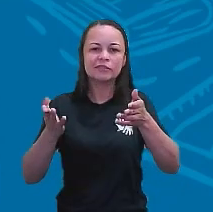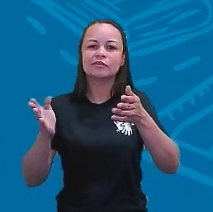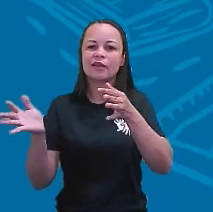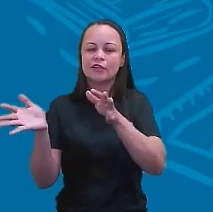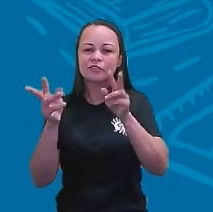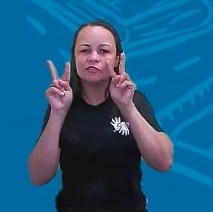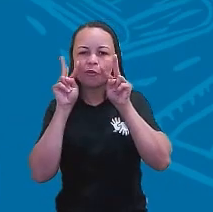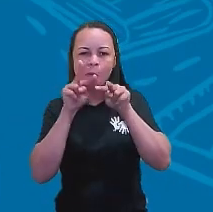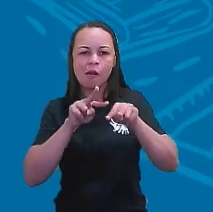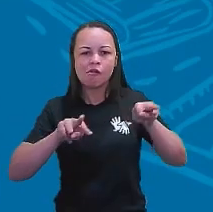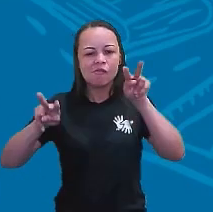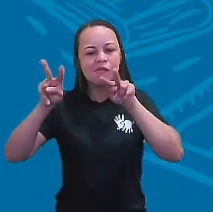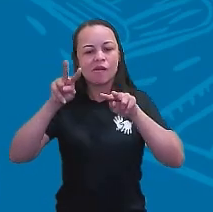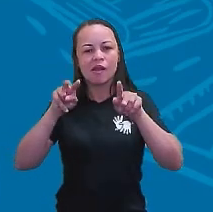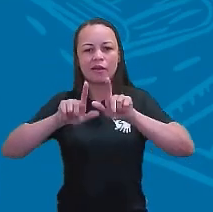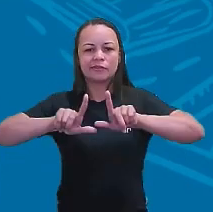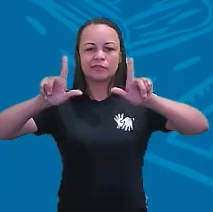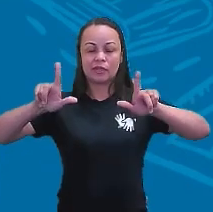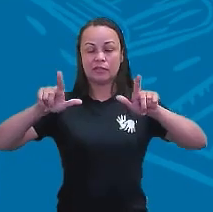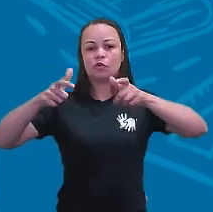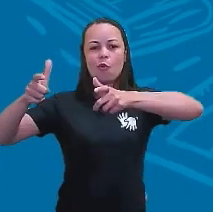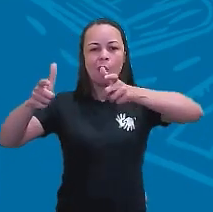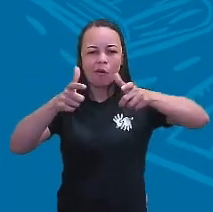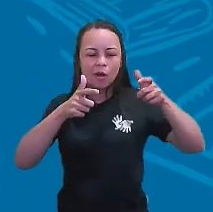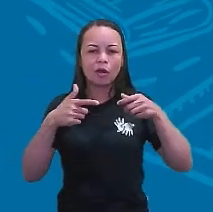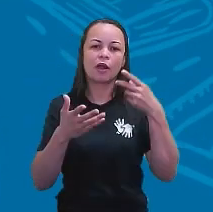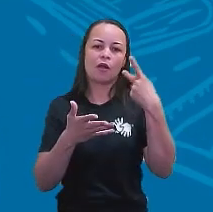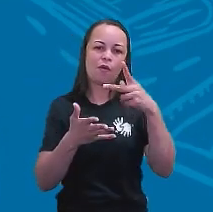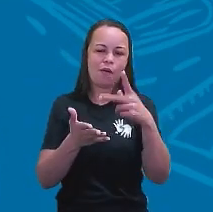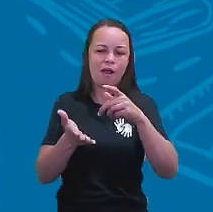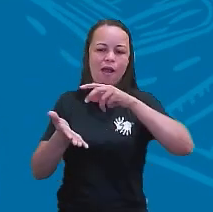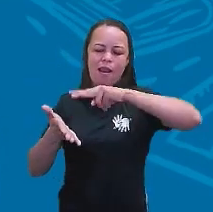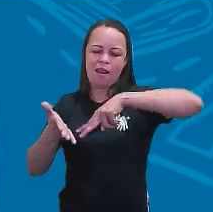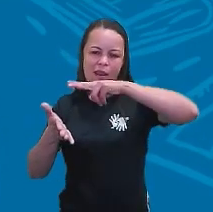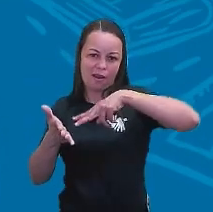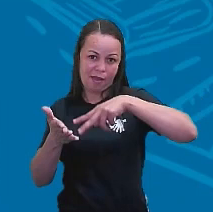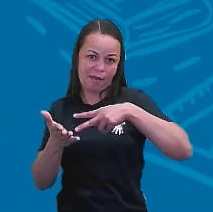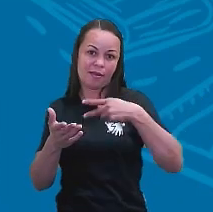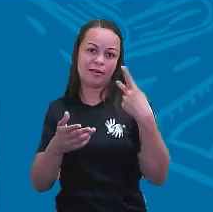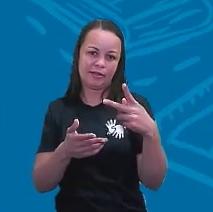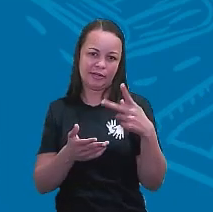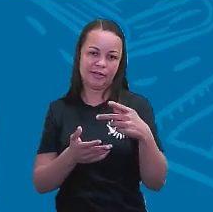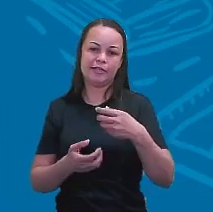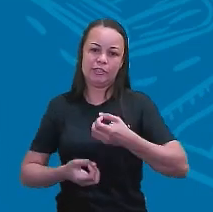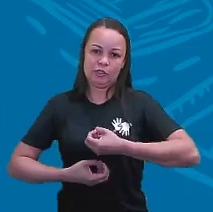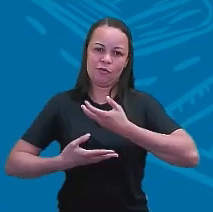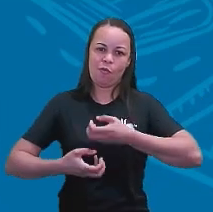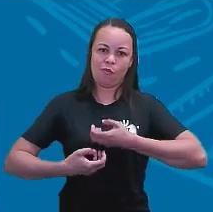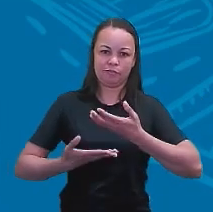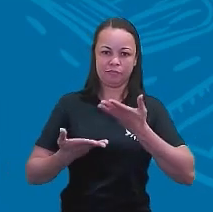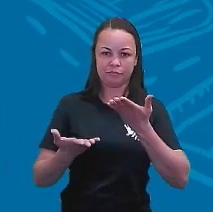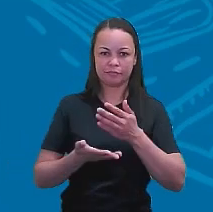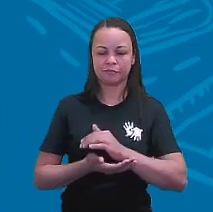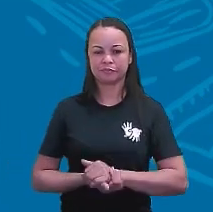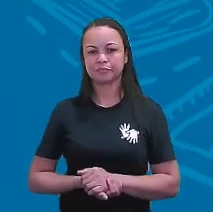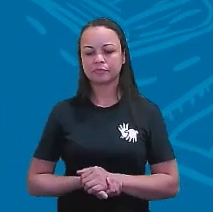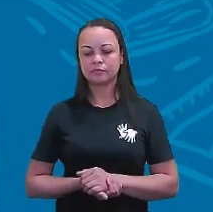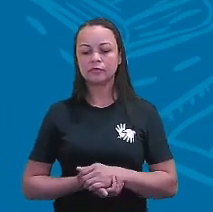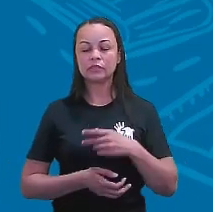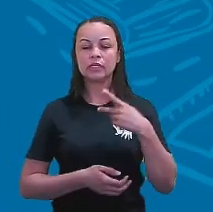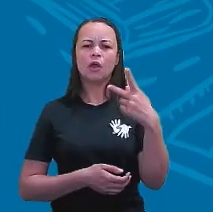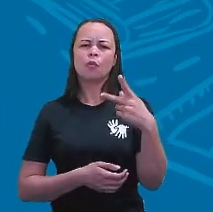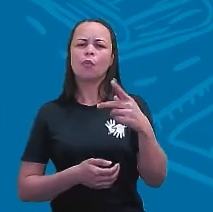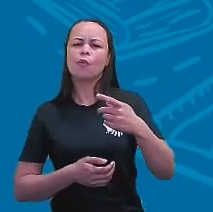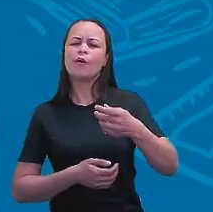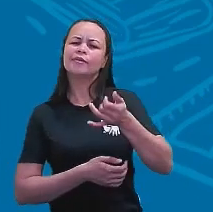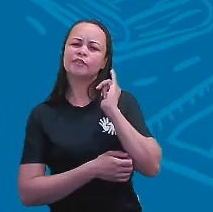qualquer localidade, a também ler este conto, Os Gestos, tá? E também com esse conto ele